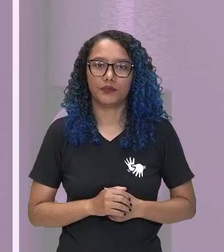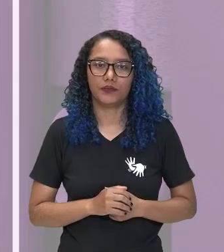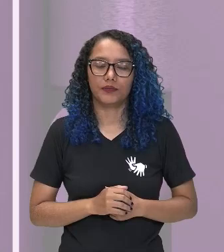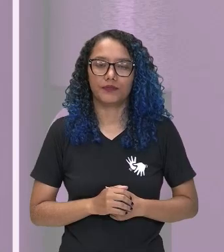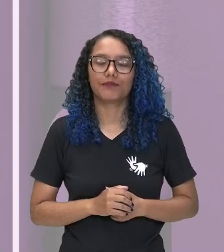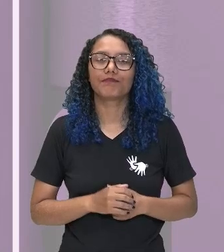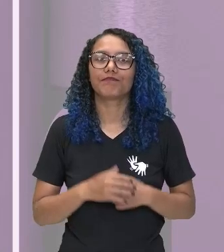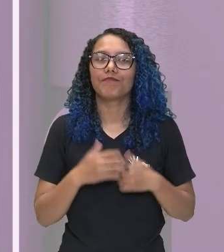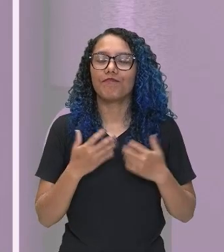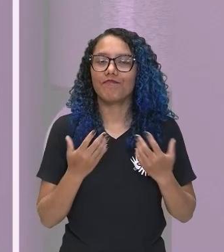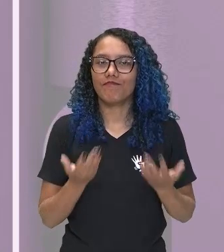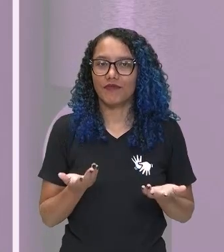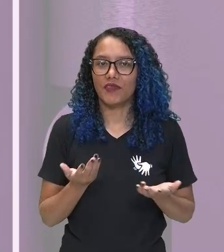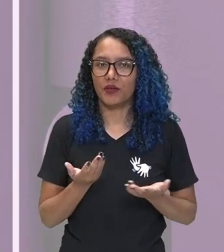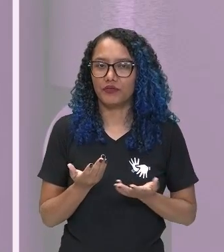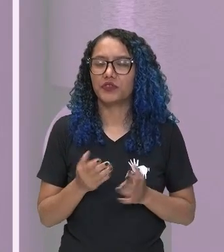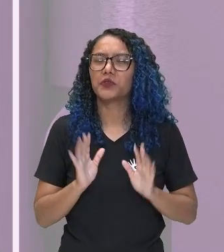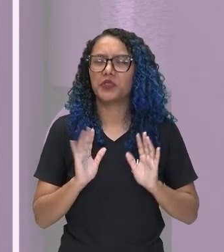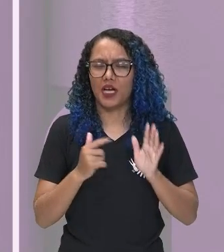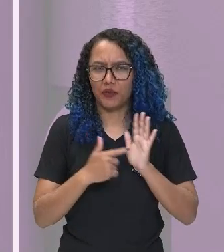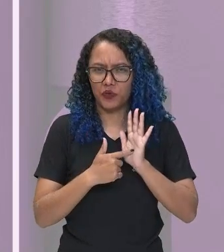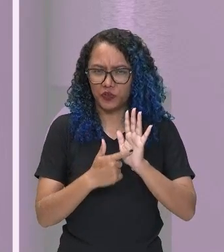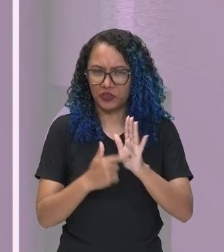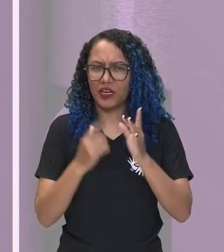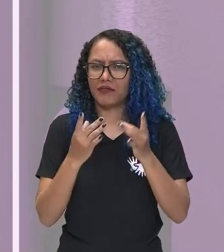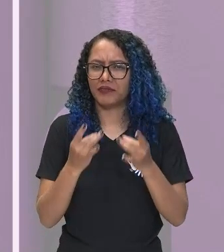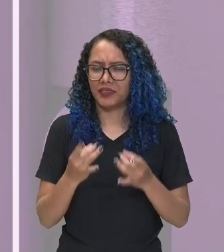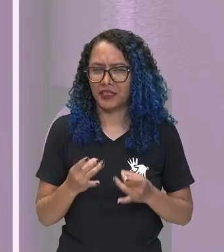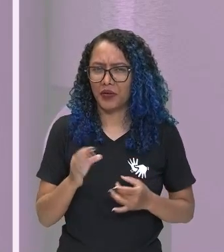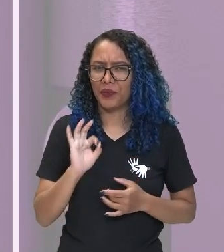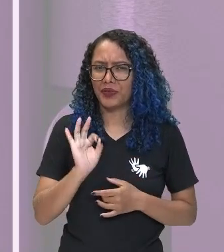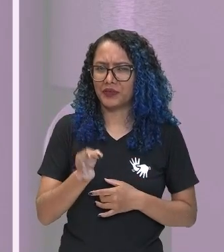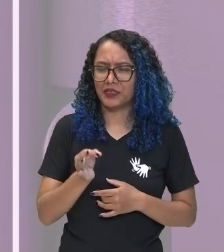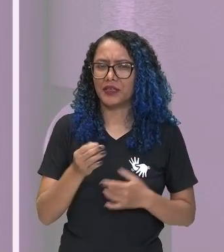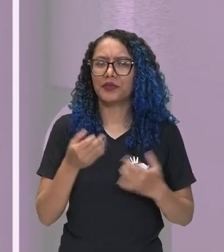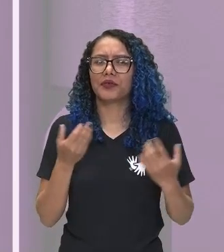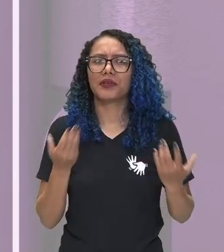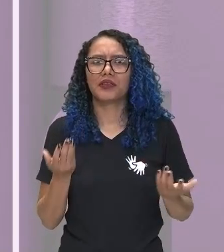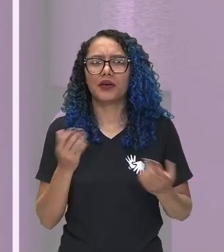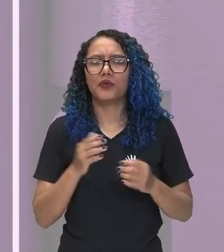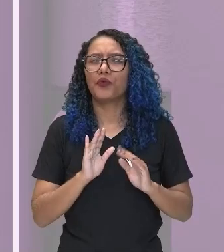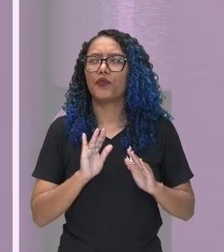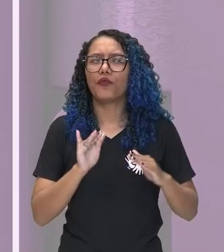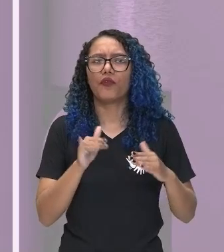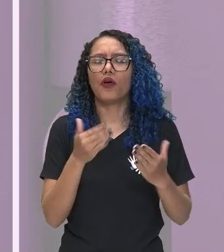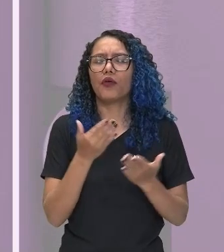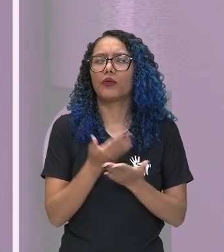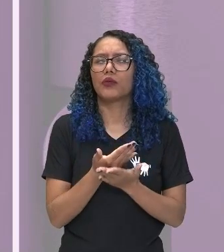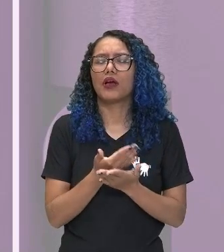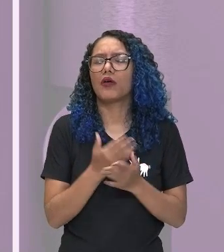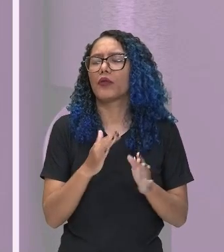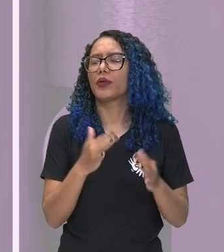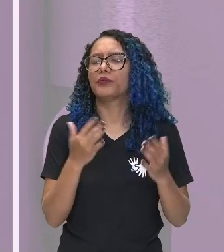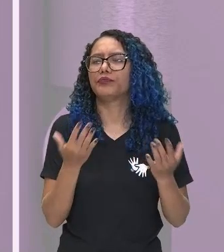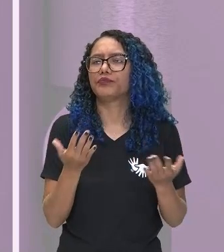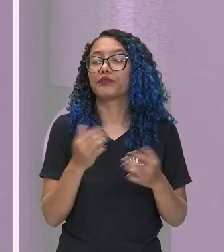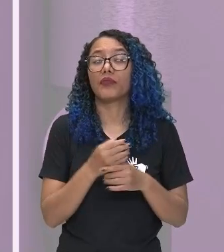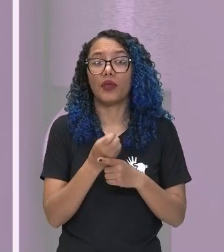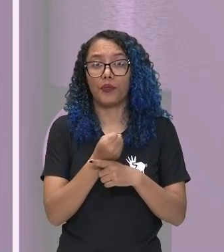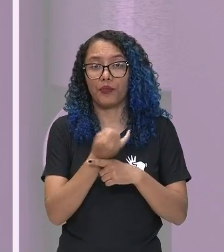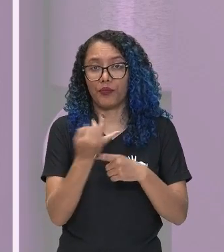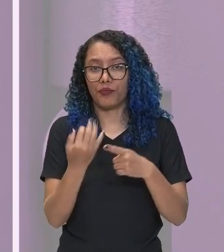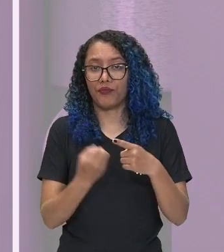Como vocês puderam ver aí no nosso detalhamento, esta aula vem trabalhando aí frações decimais, mas